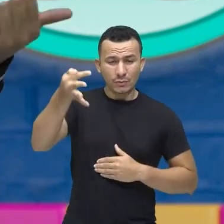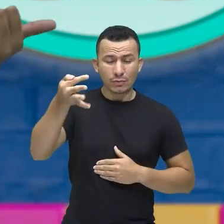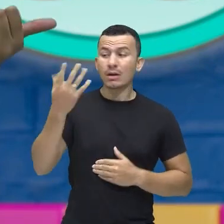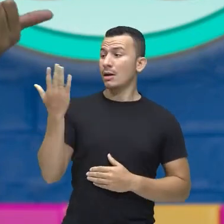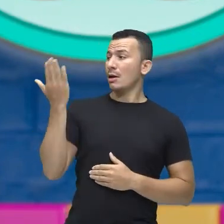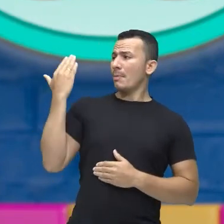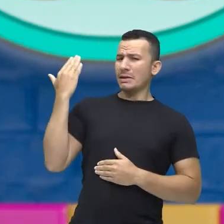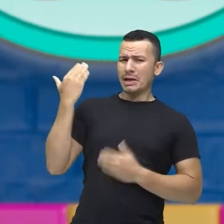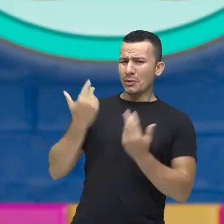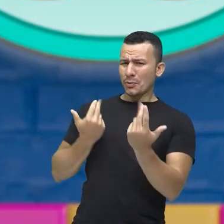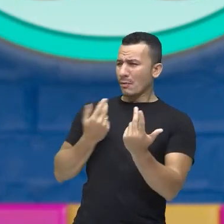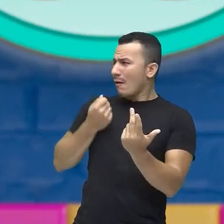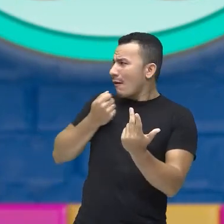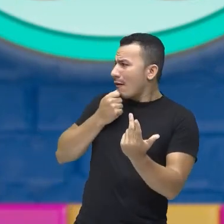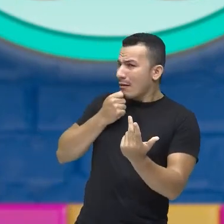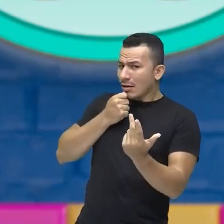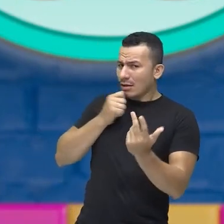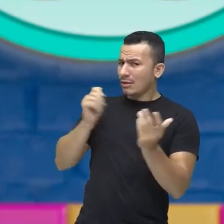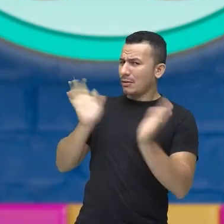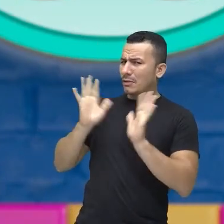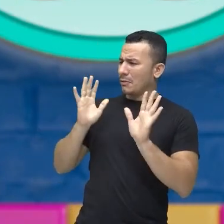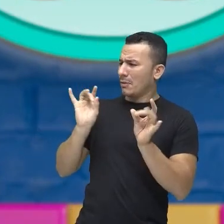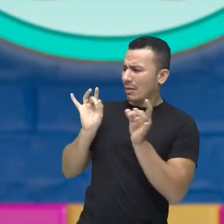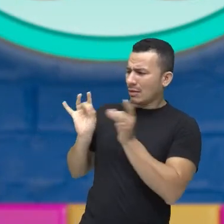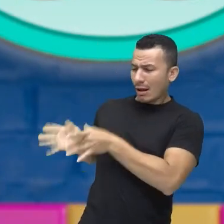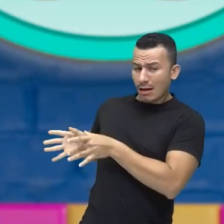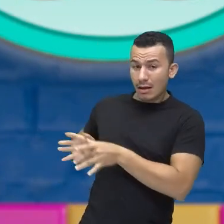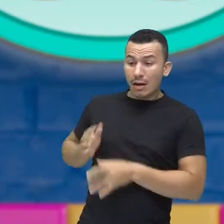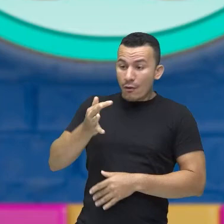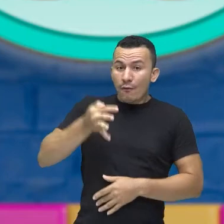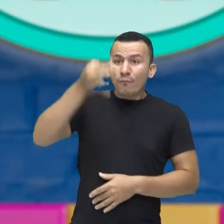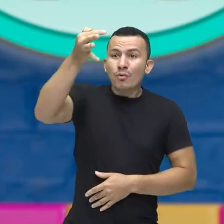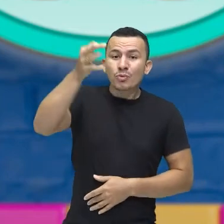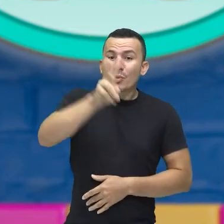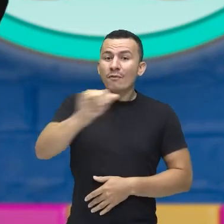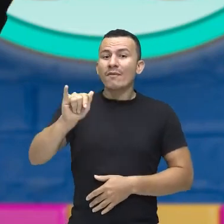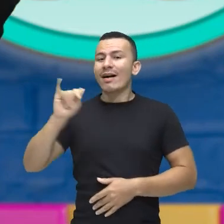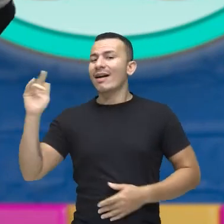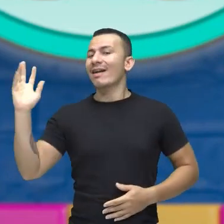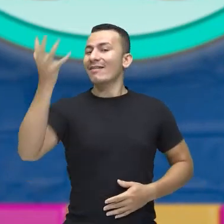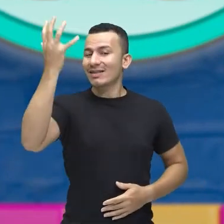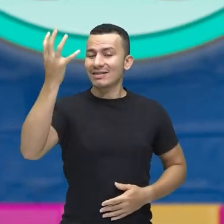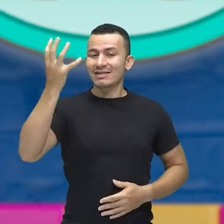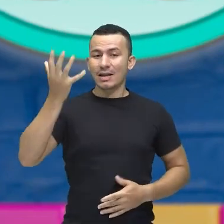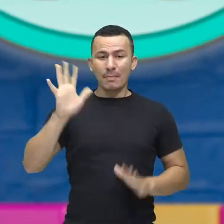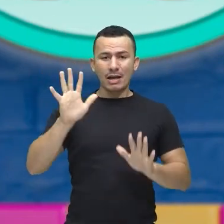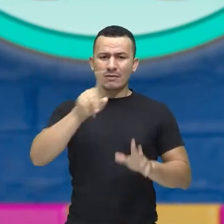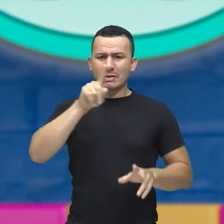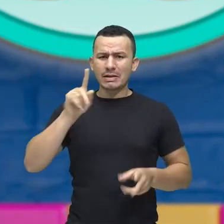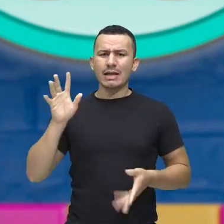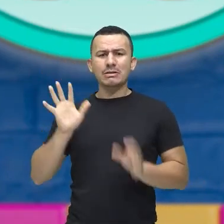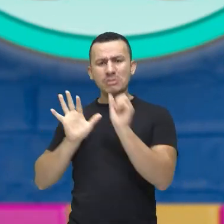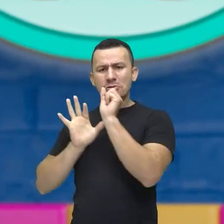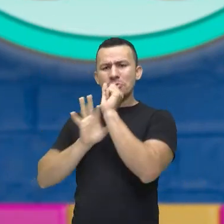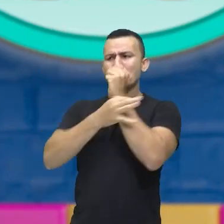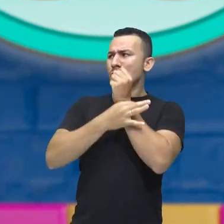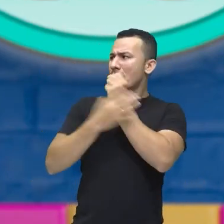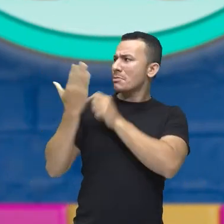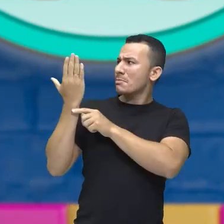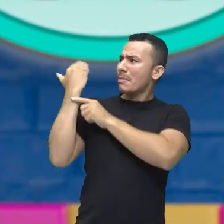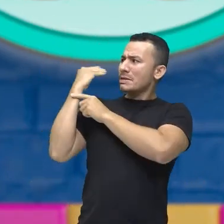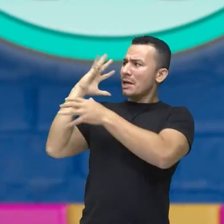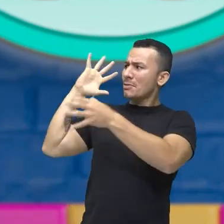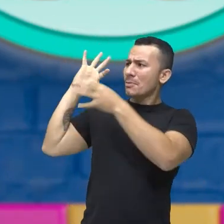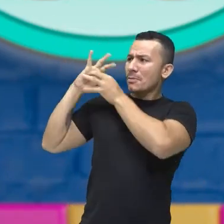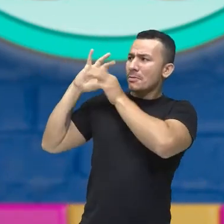Eu não sou mais. Futuro eu ainda não sou, ainda serei. Então, o passado, se a gente se apegar a esses aspectos do passado, como eu falei